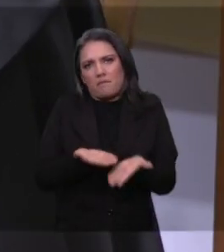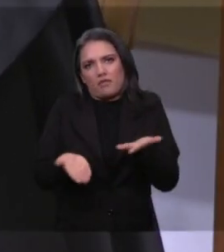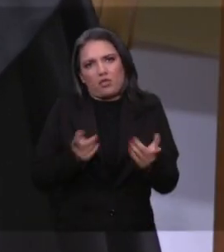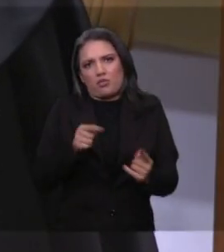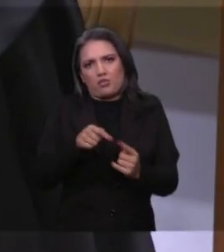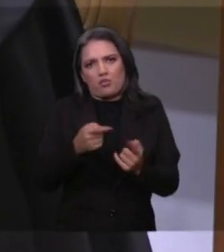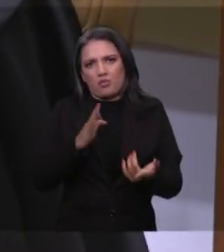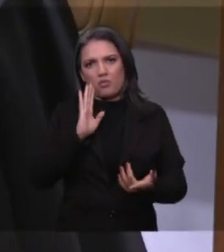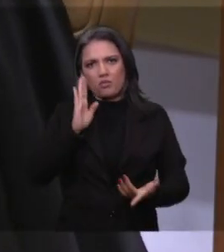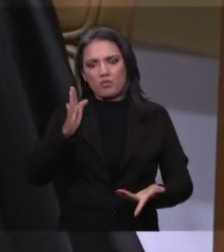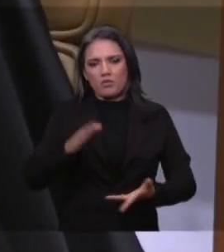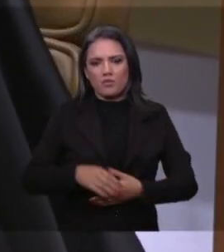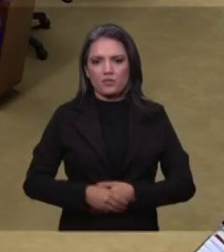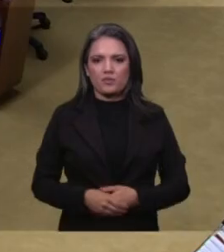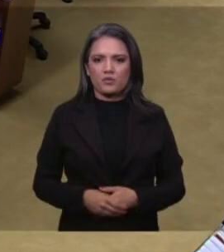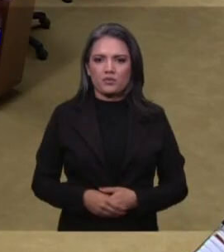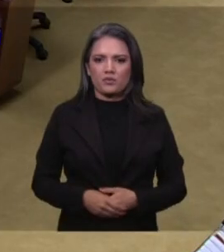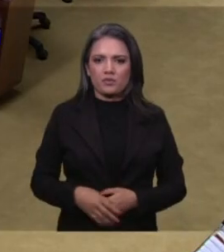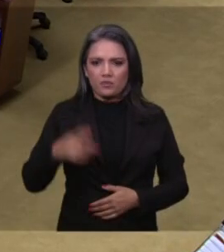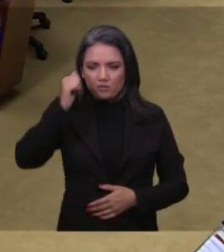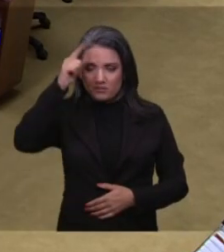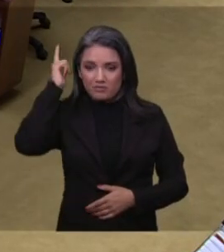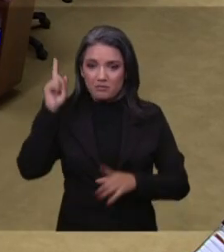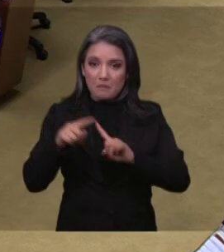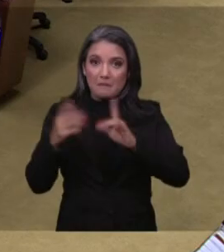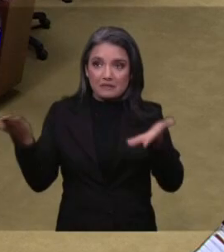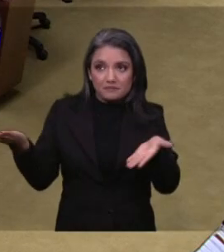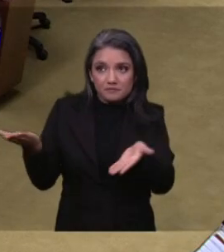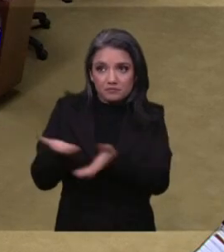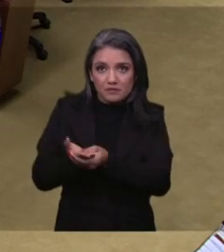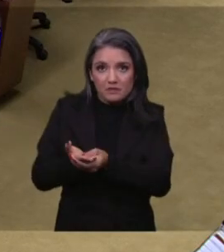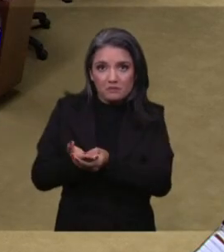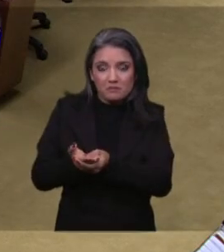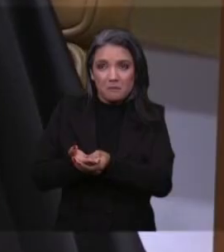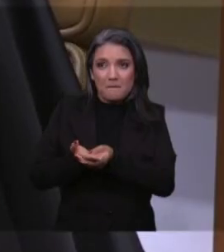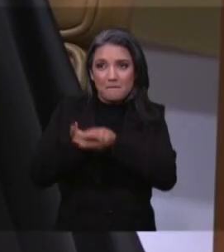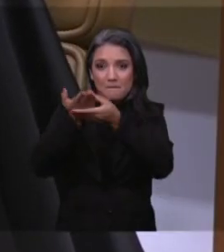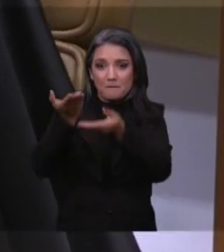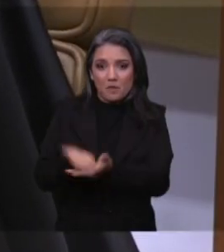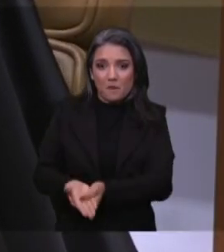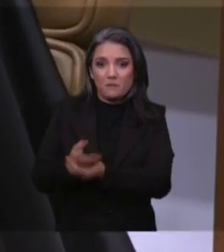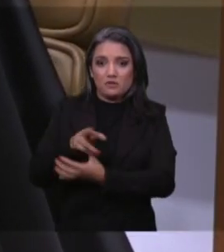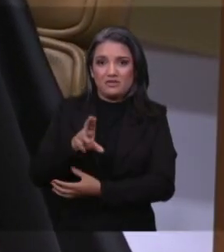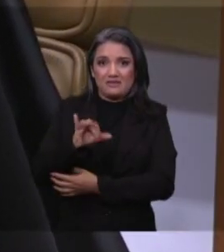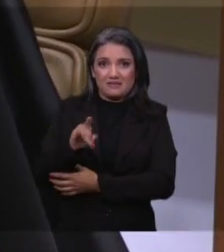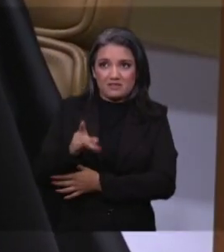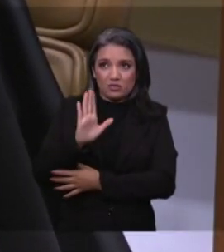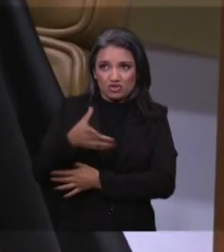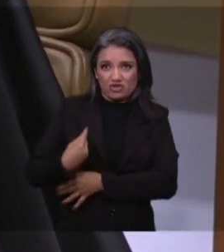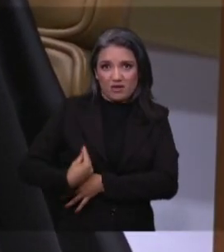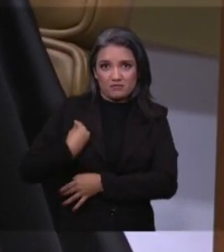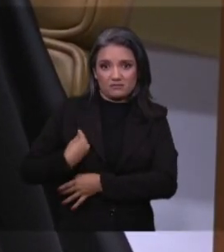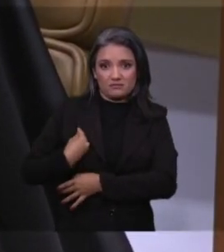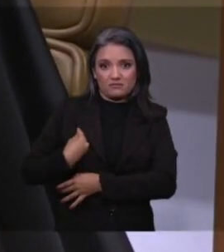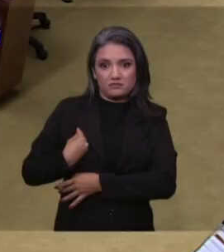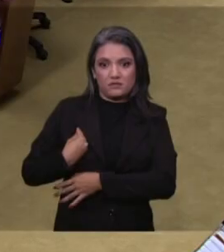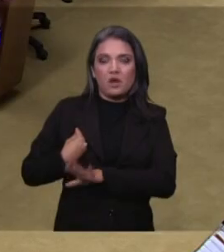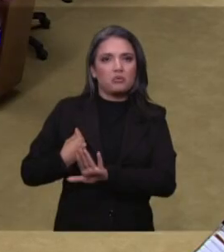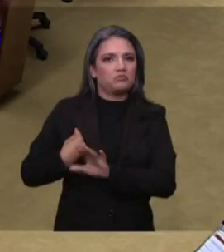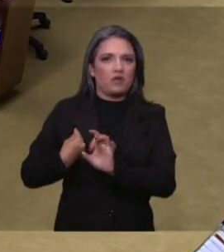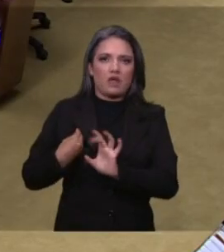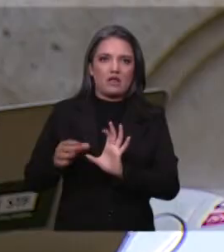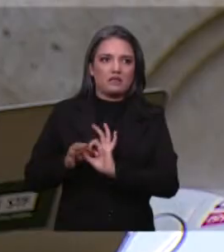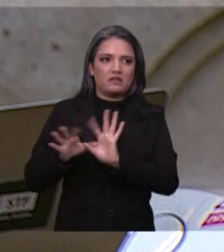mas e as rescisórias em andamento? Não, a propositura de novas ações rescisórias. Mas aí,